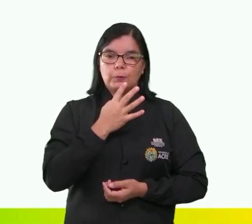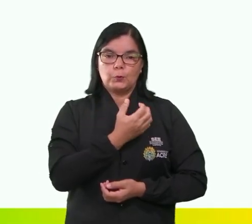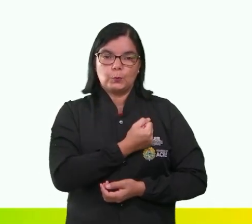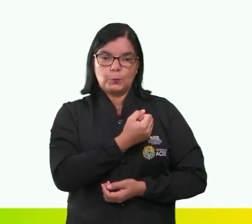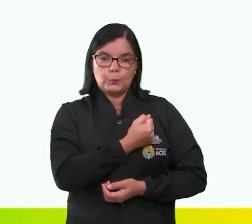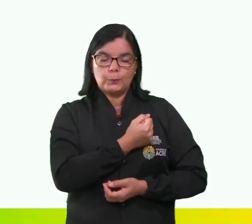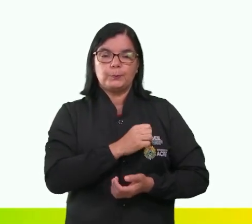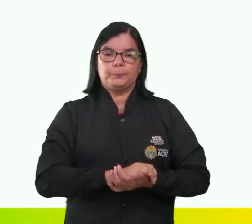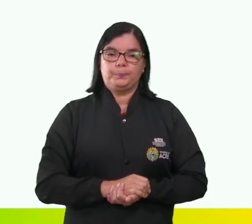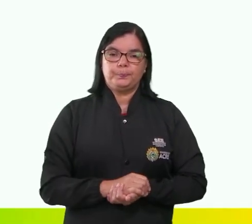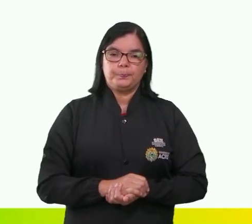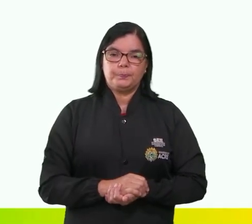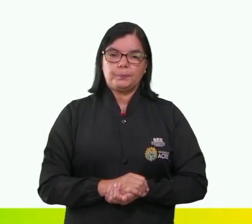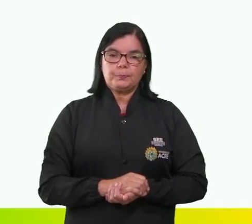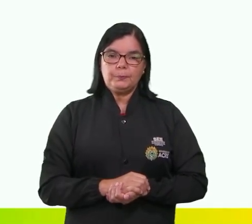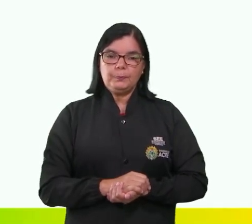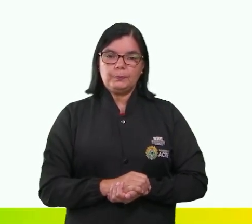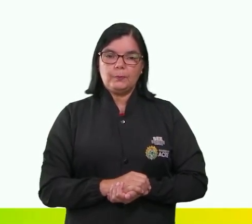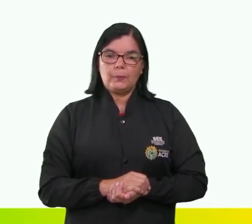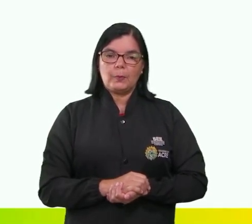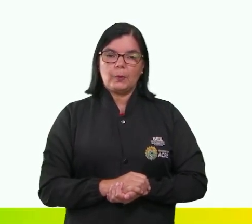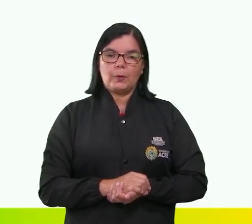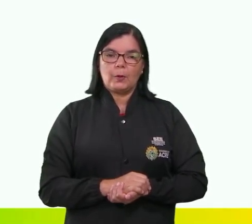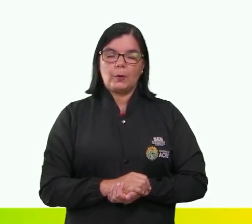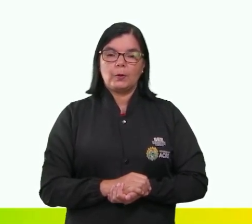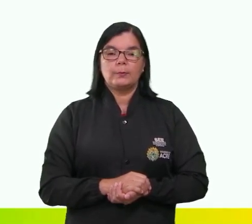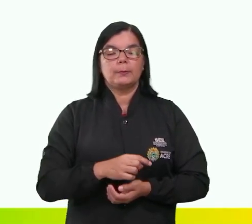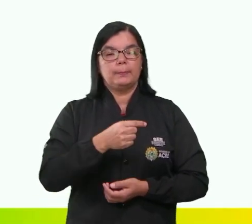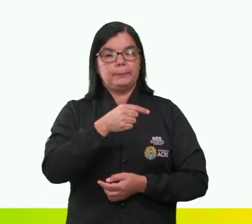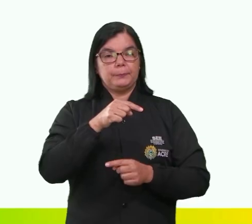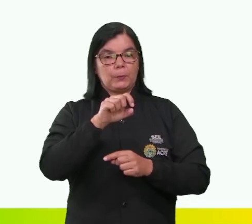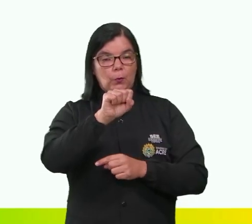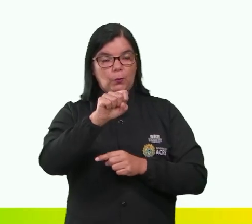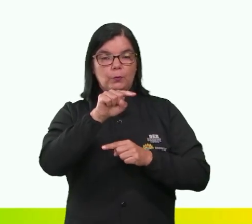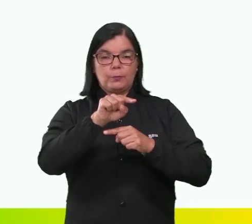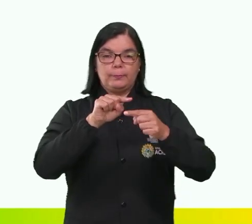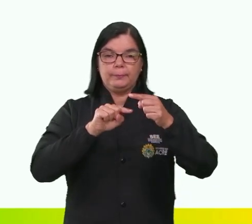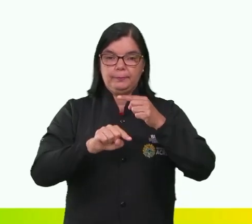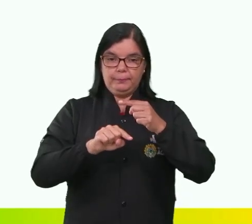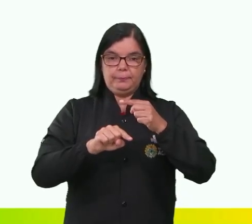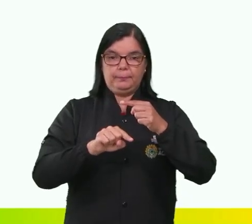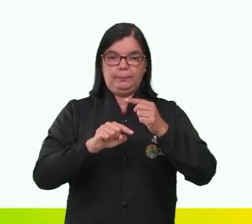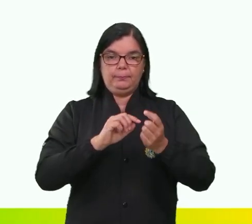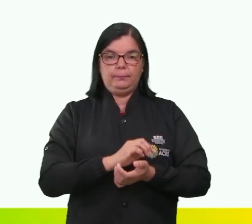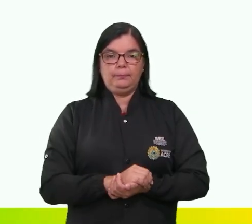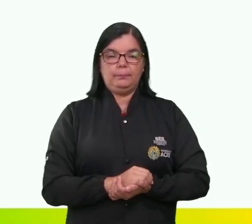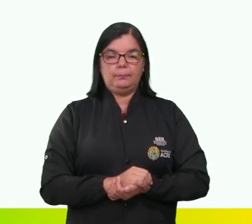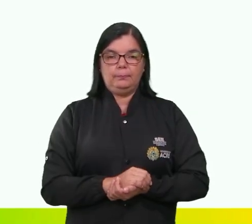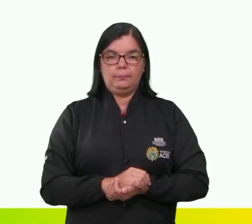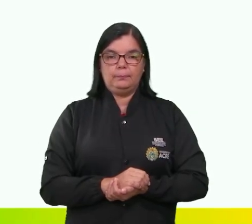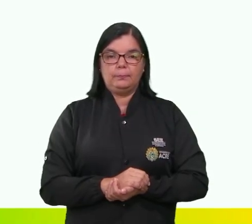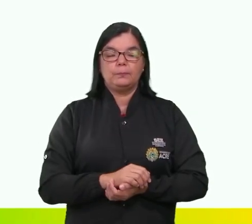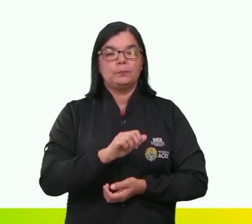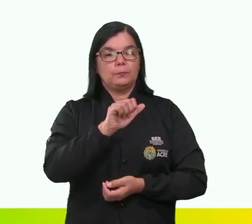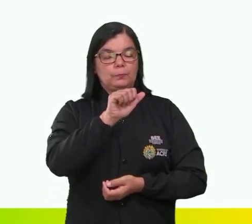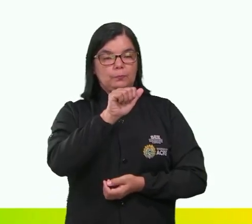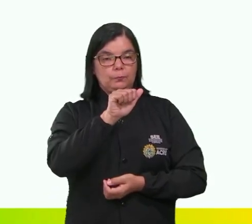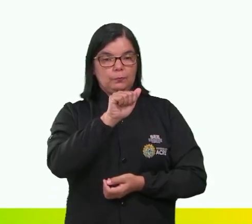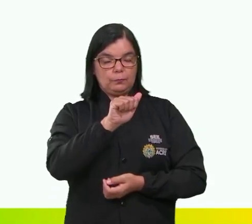valor. Vai ser menos 8 dividido, onde o A é 2.